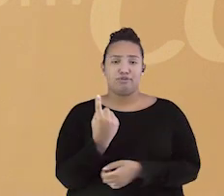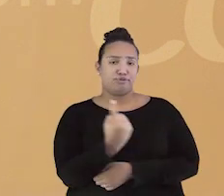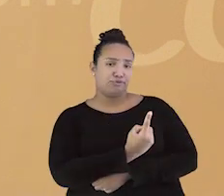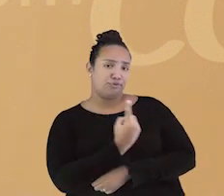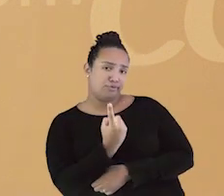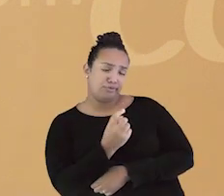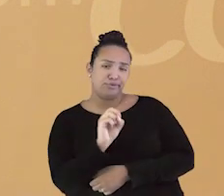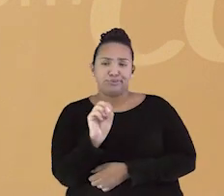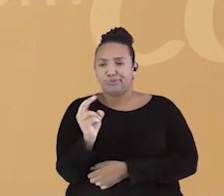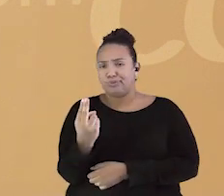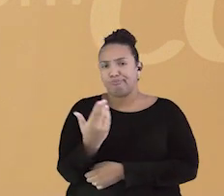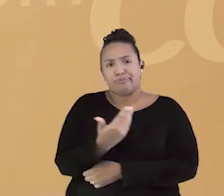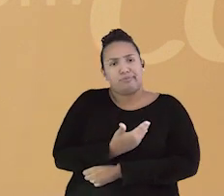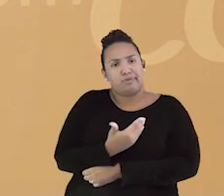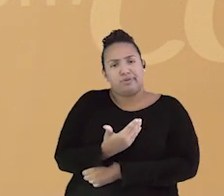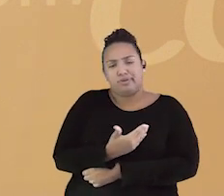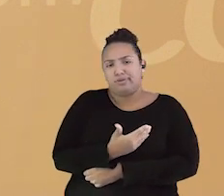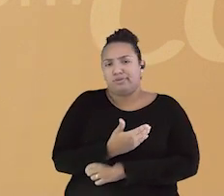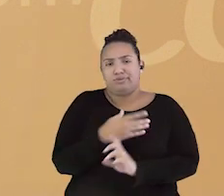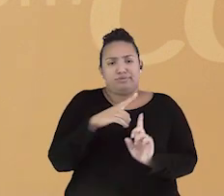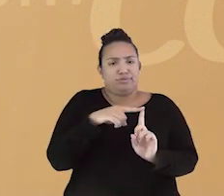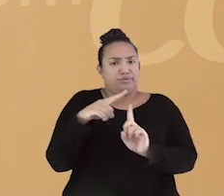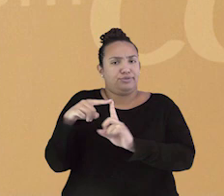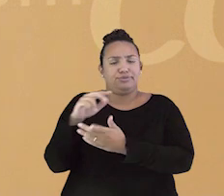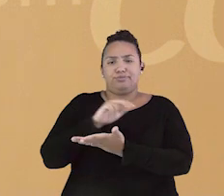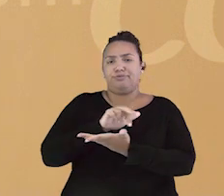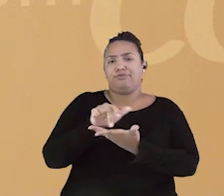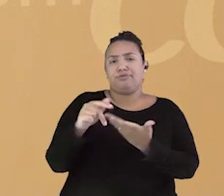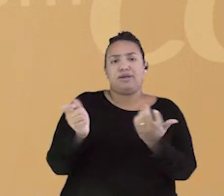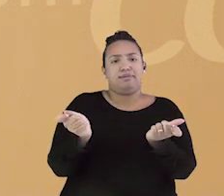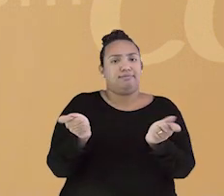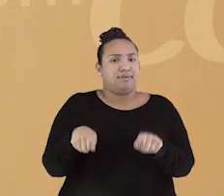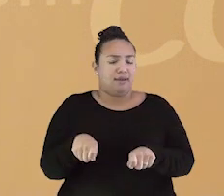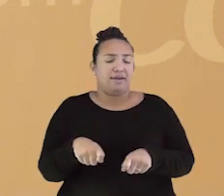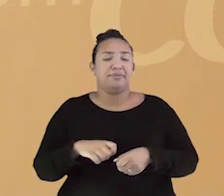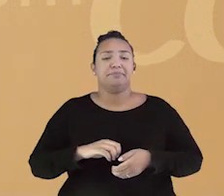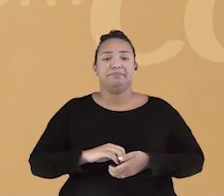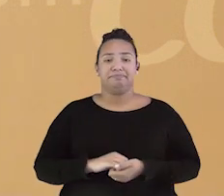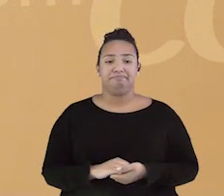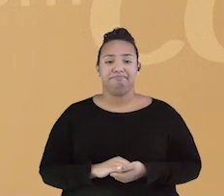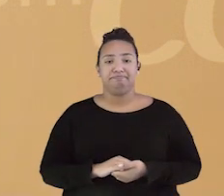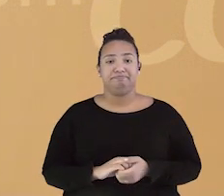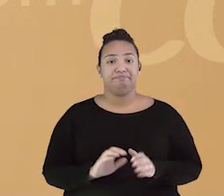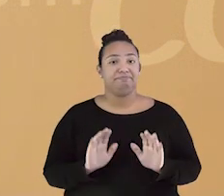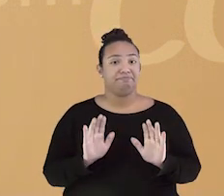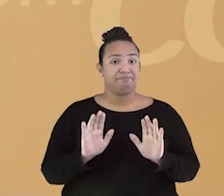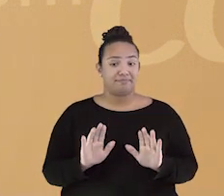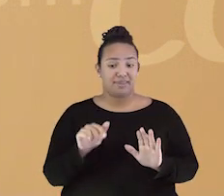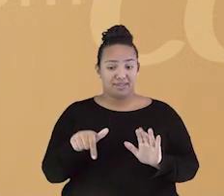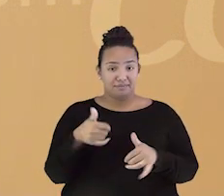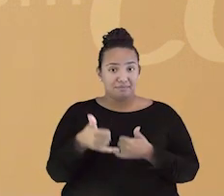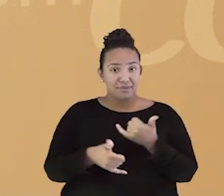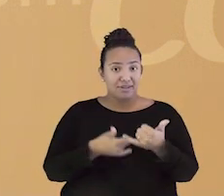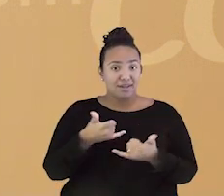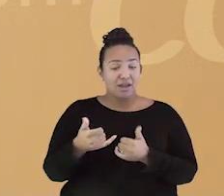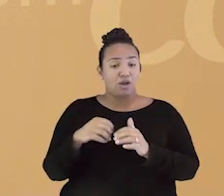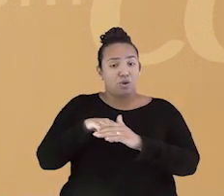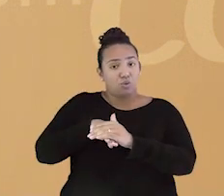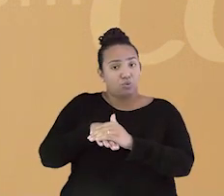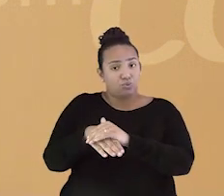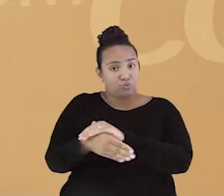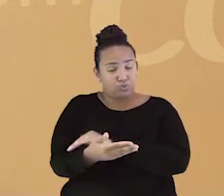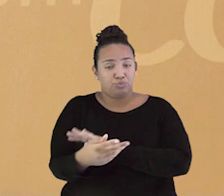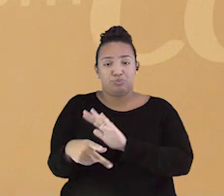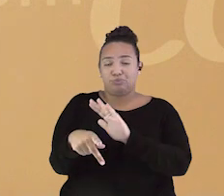E de brincadeiras de todos os tipos. De toda forma, brincar é um costume que existe tanto no